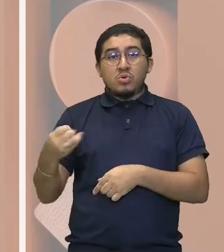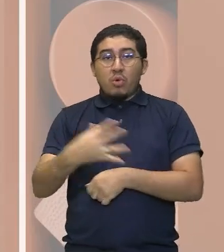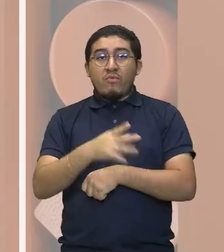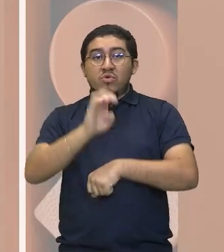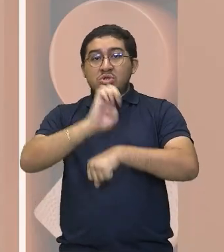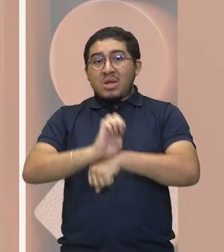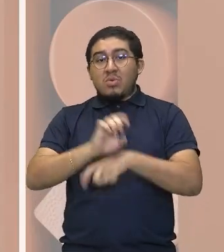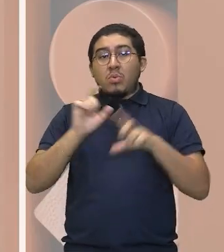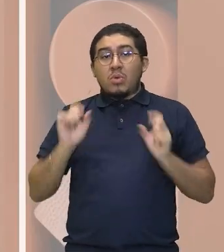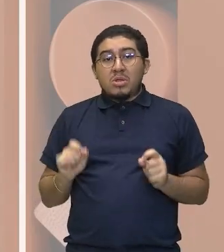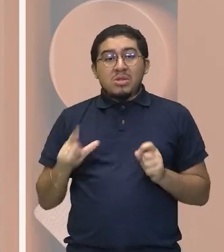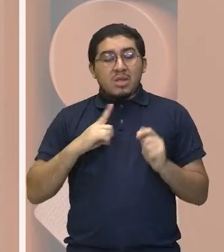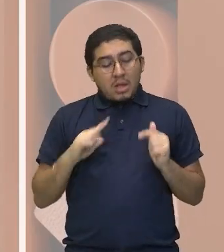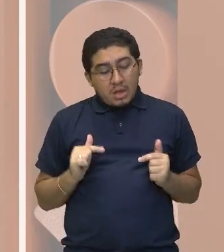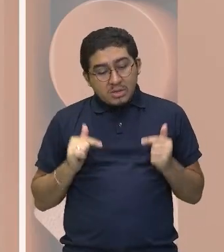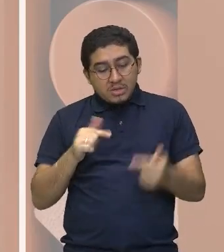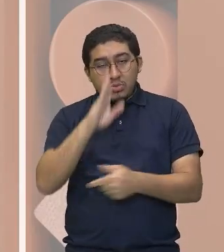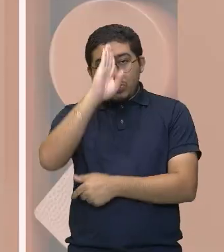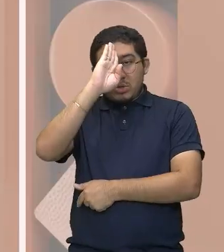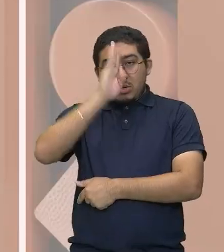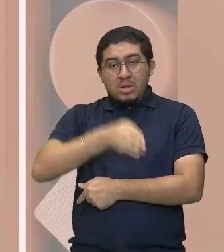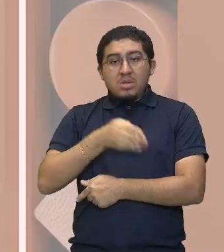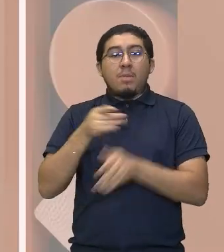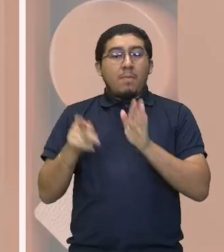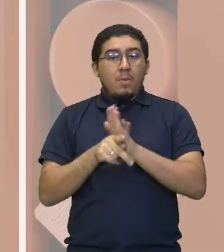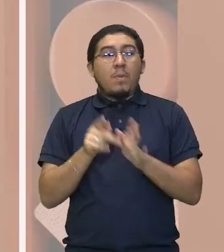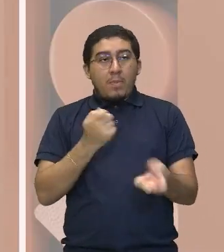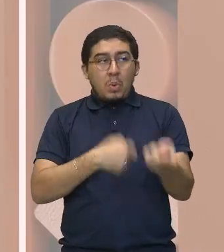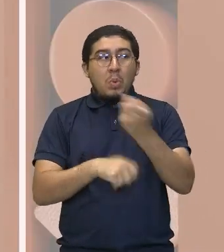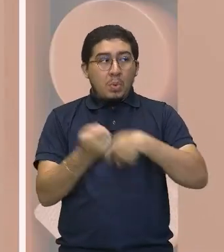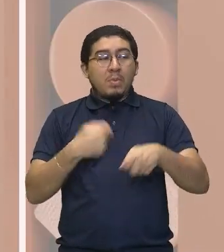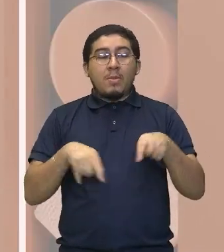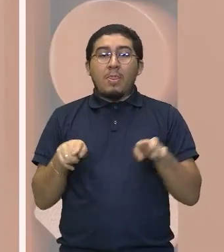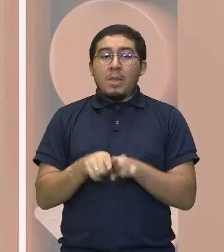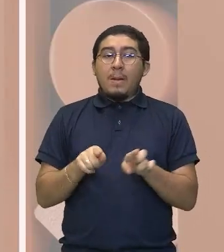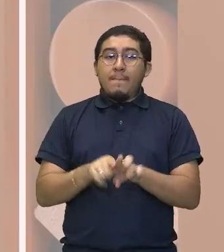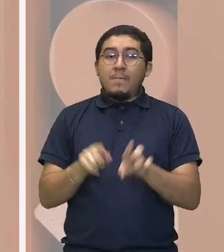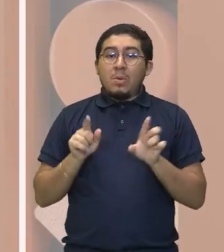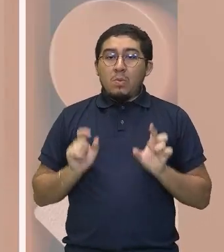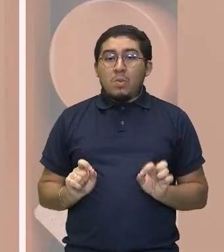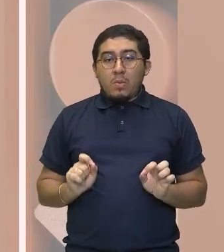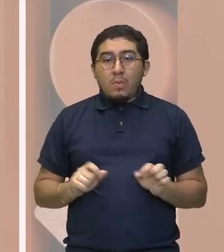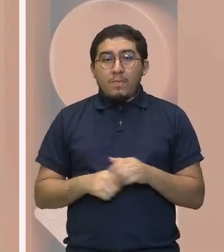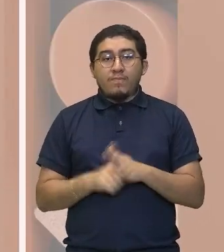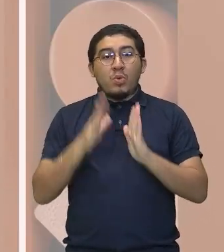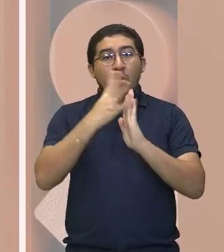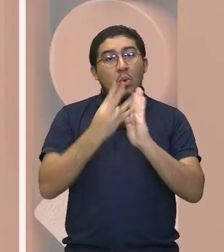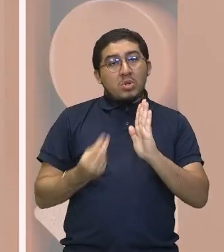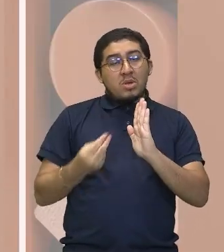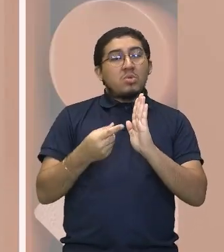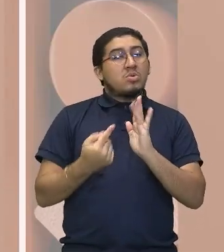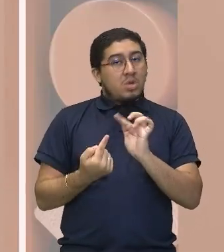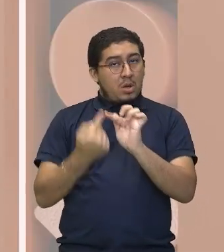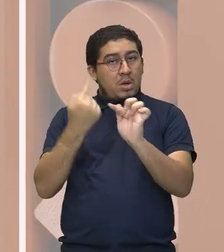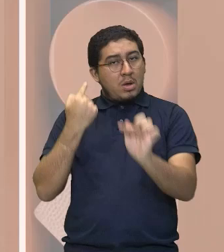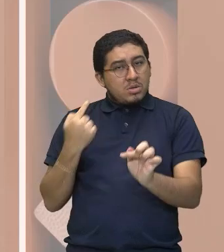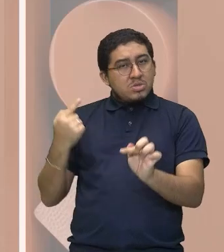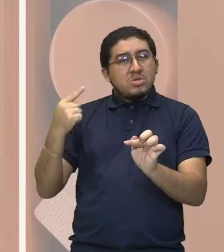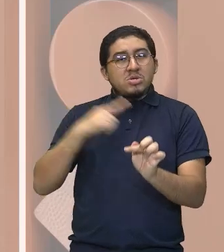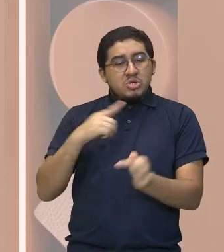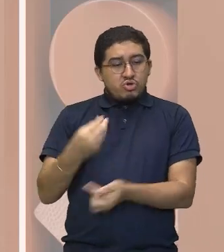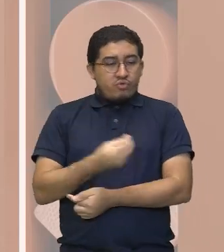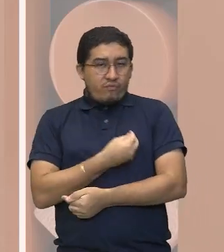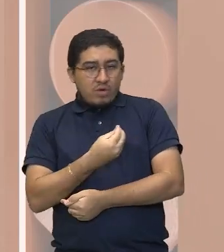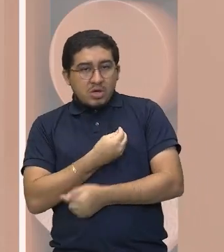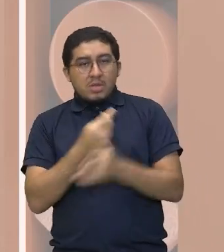intervir diretamente na economia. E aquele modelo anterior de bem-estar social, que vai ser